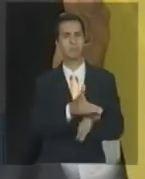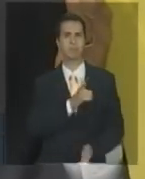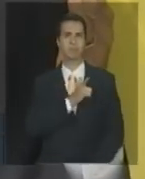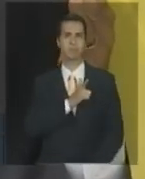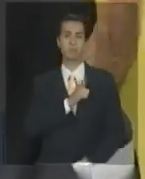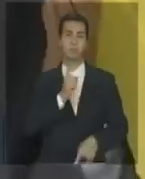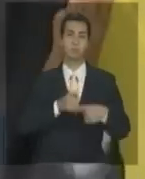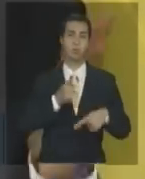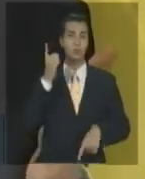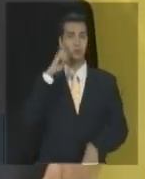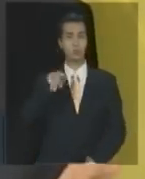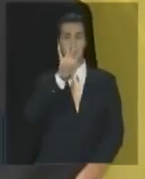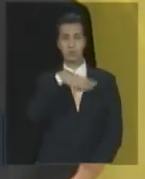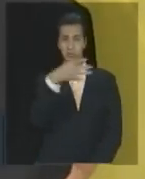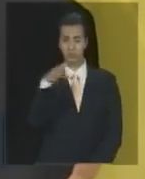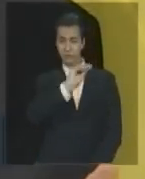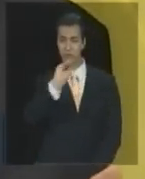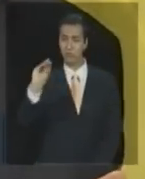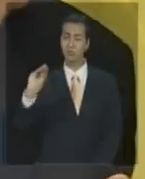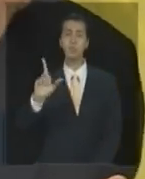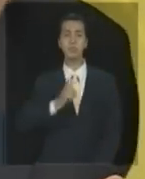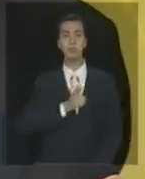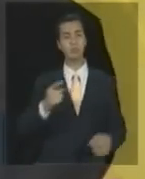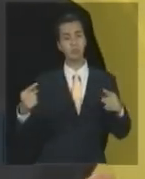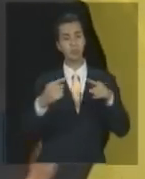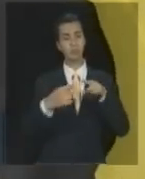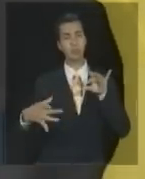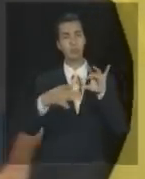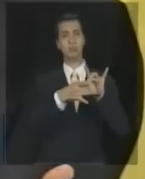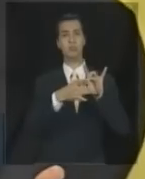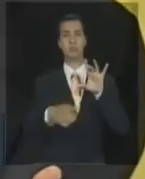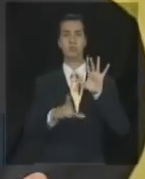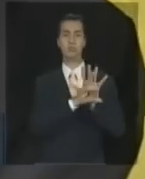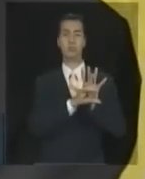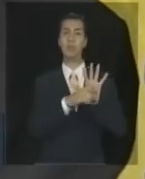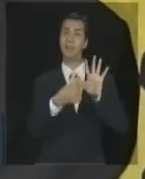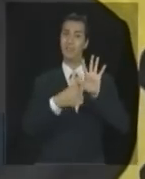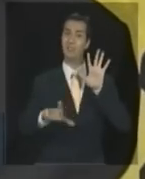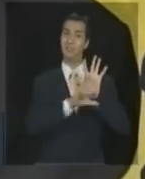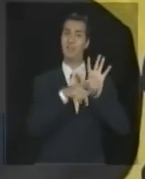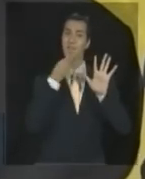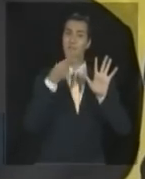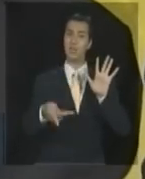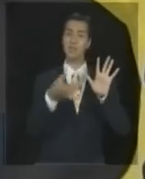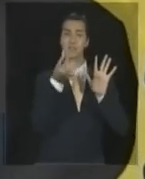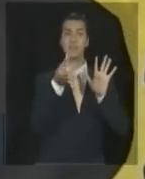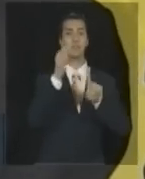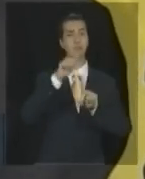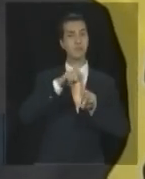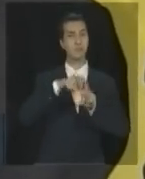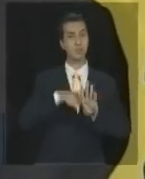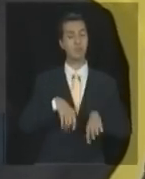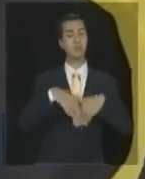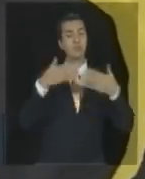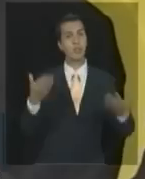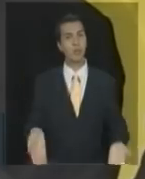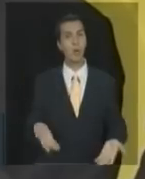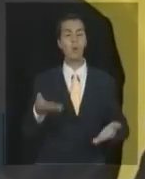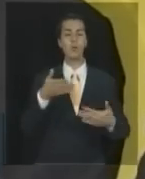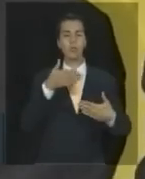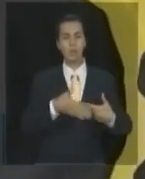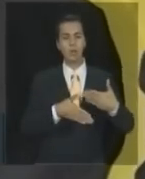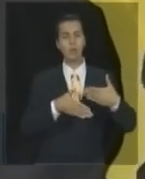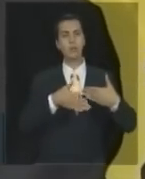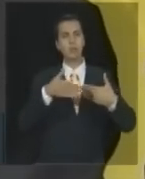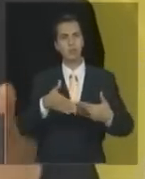medida, dentro do que é possível, do que a lei manda. A lei diz que são 6 meses, então as etapas foram